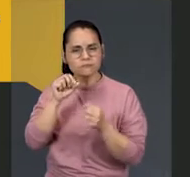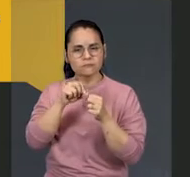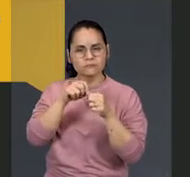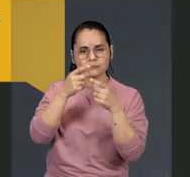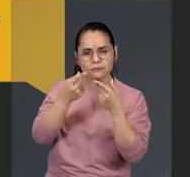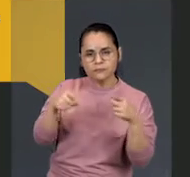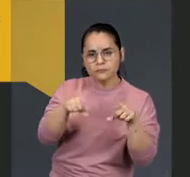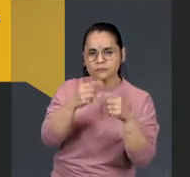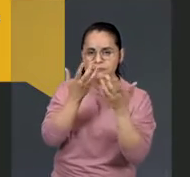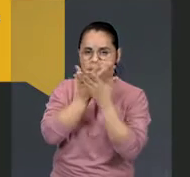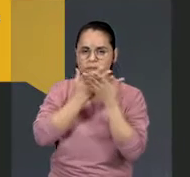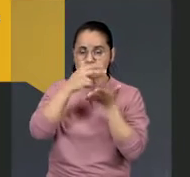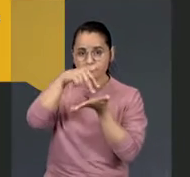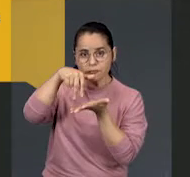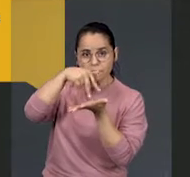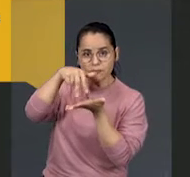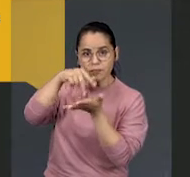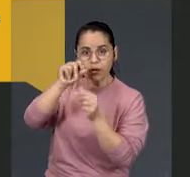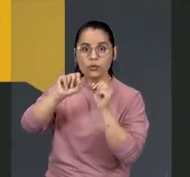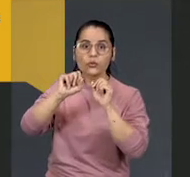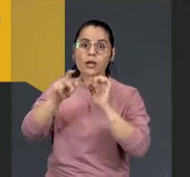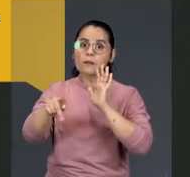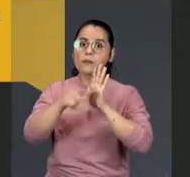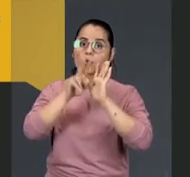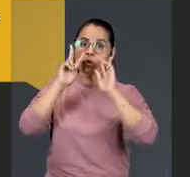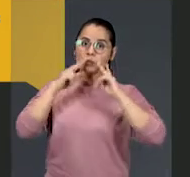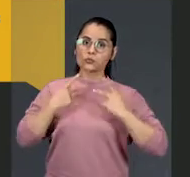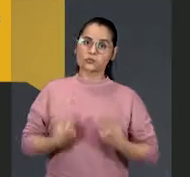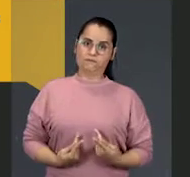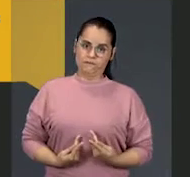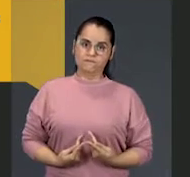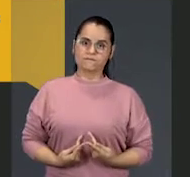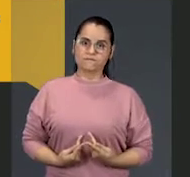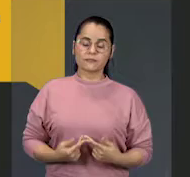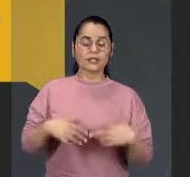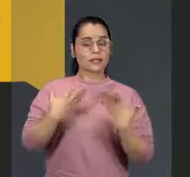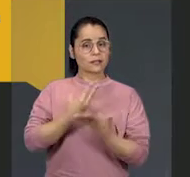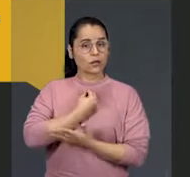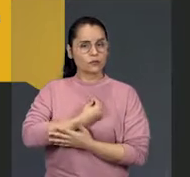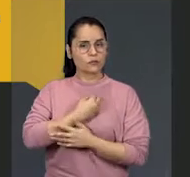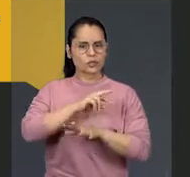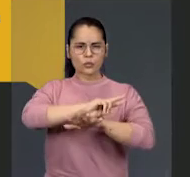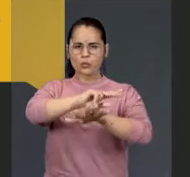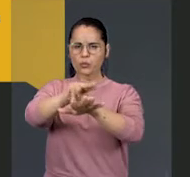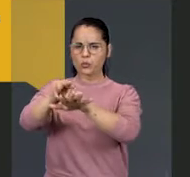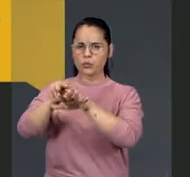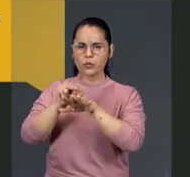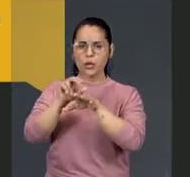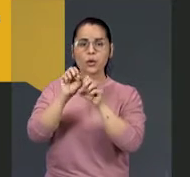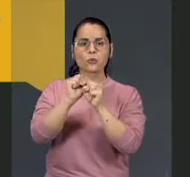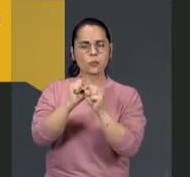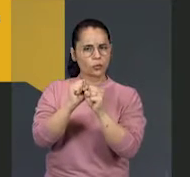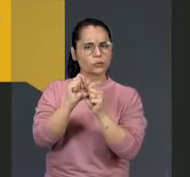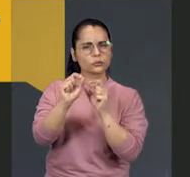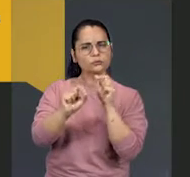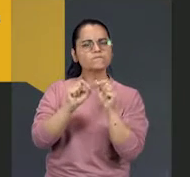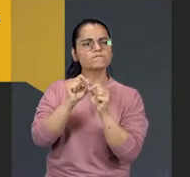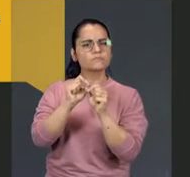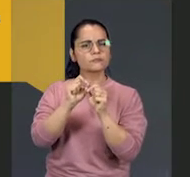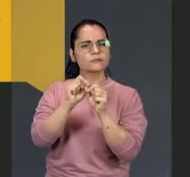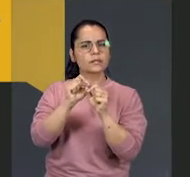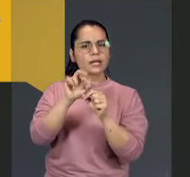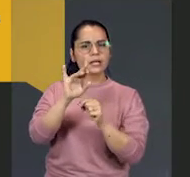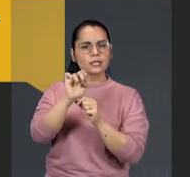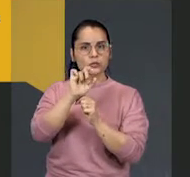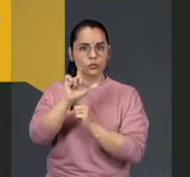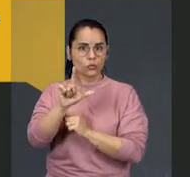e dançar é humano. Suas funções são diversas. Podem ser para rituais, como